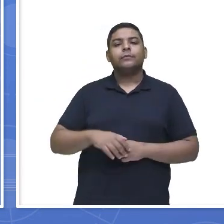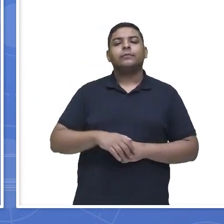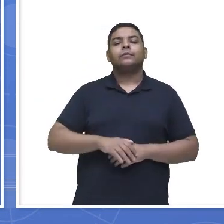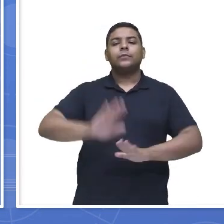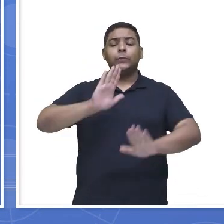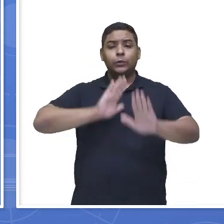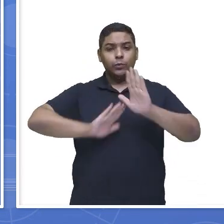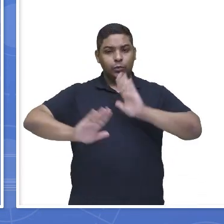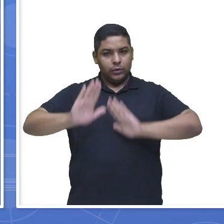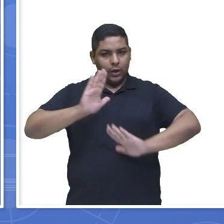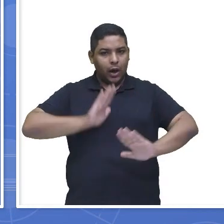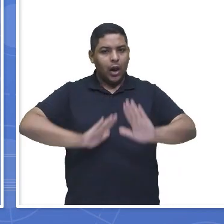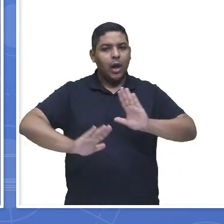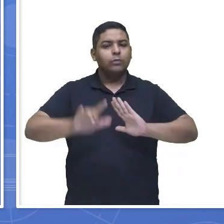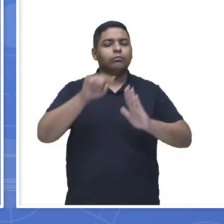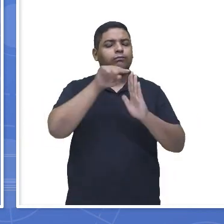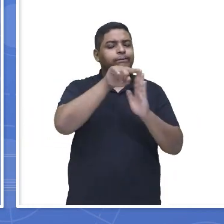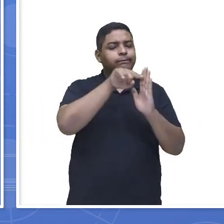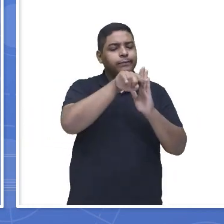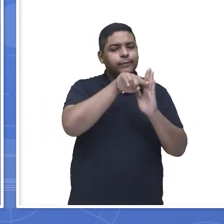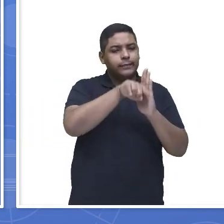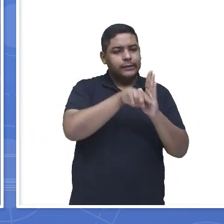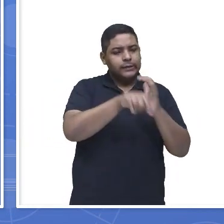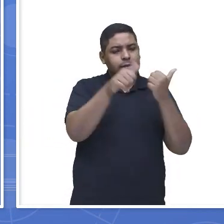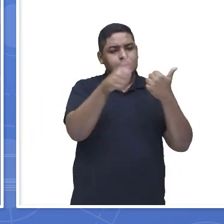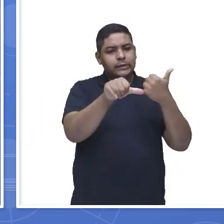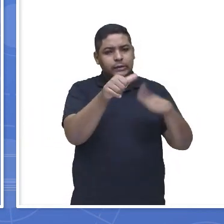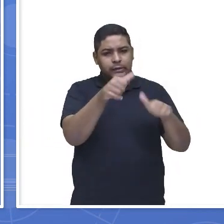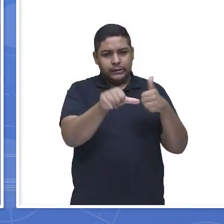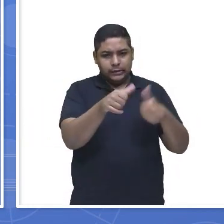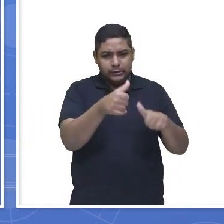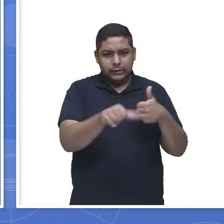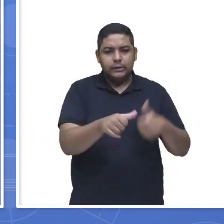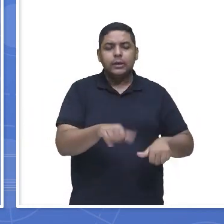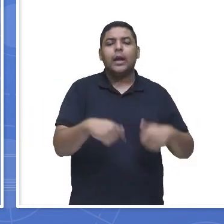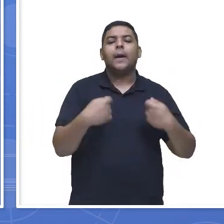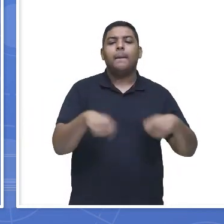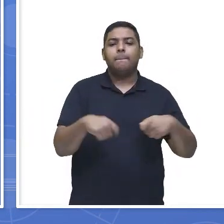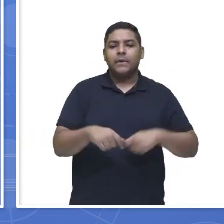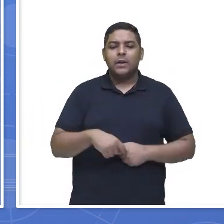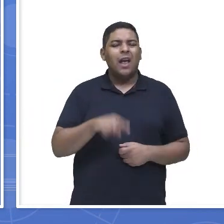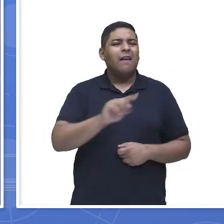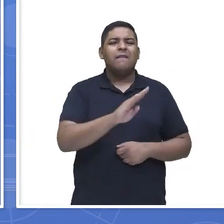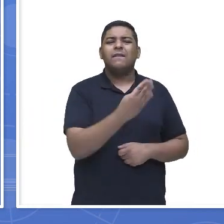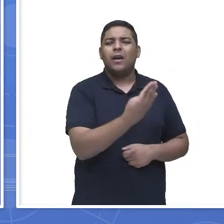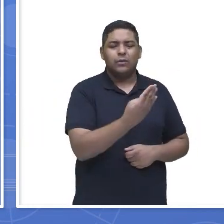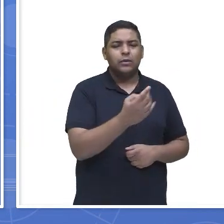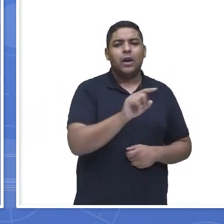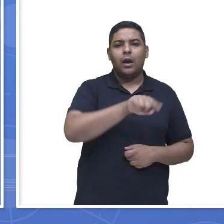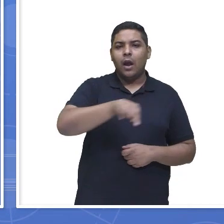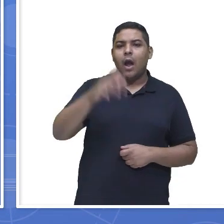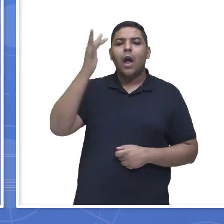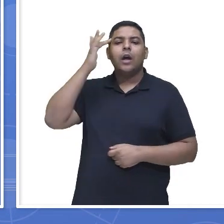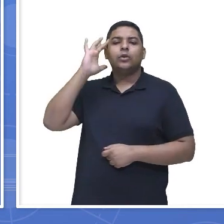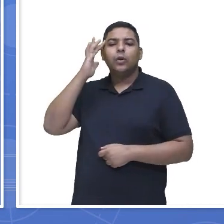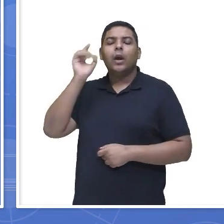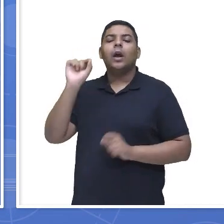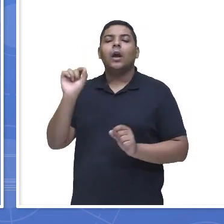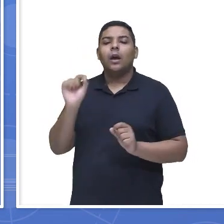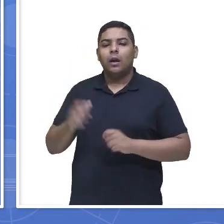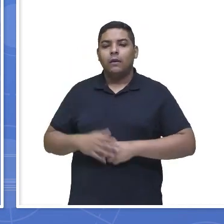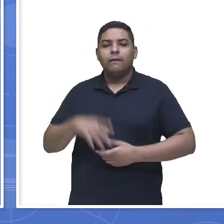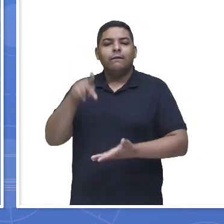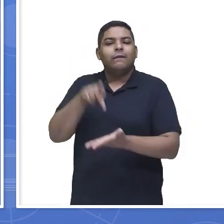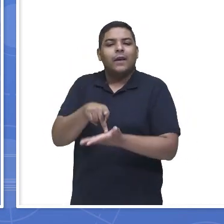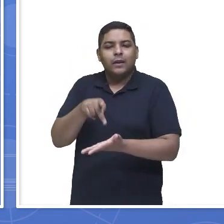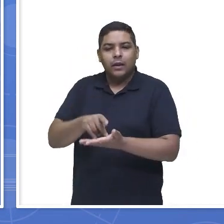analisar com calma, para que nós não tomemos um conhecimento falso como verdadeiro, e nem façamos o contrário, tomamos